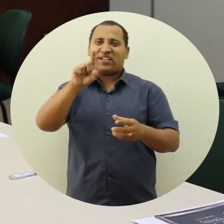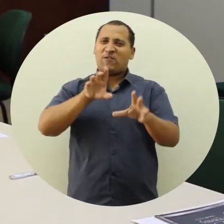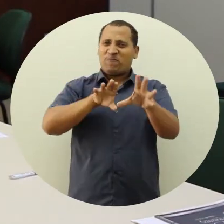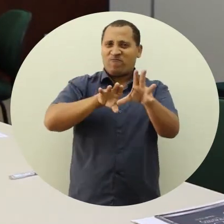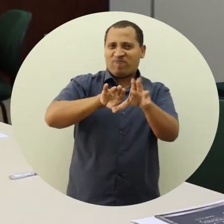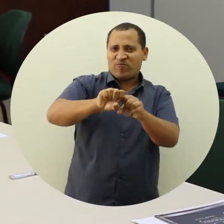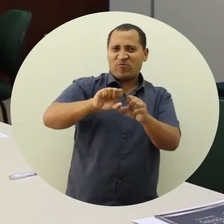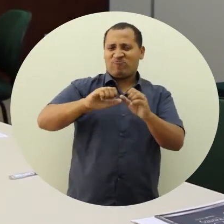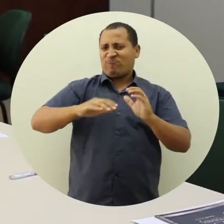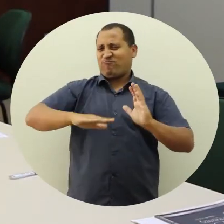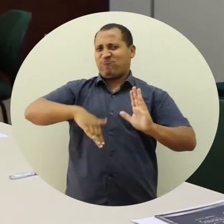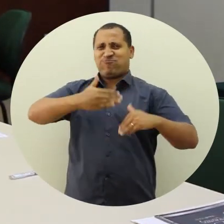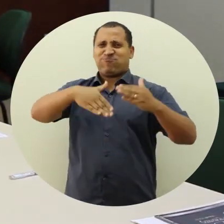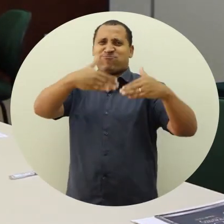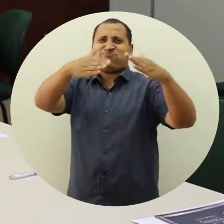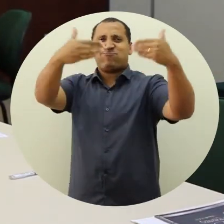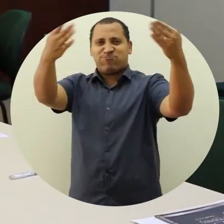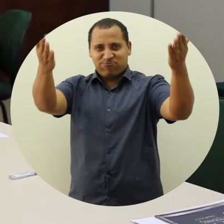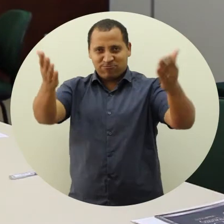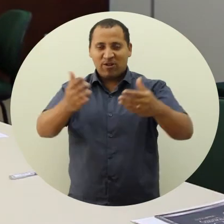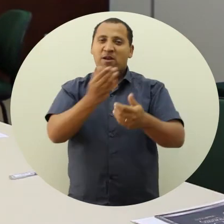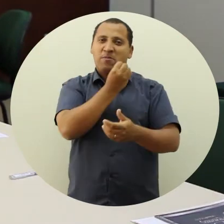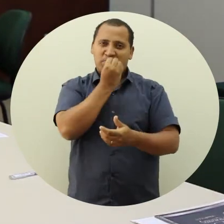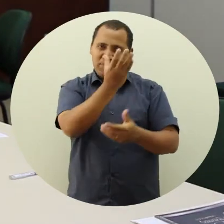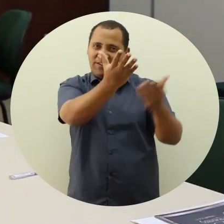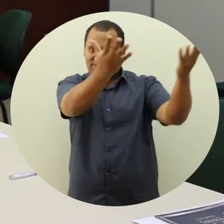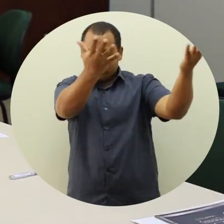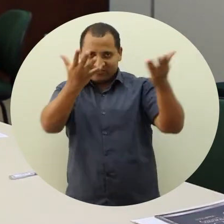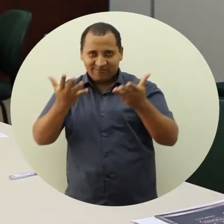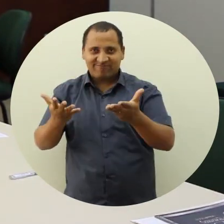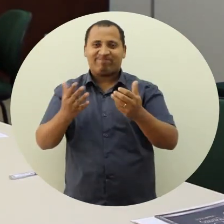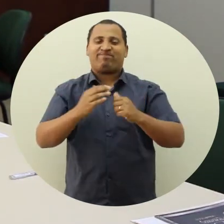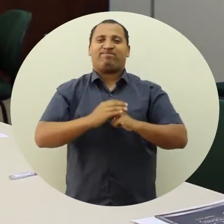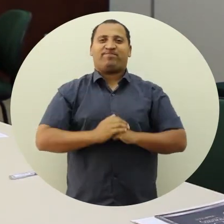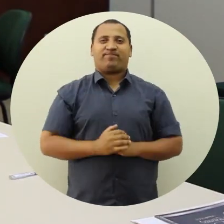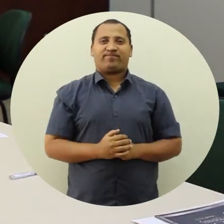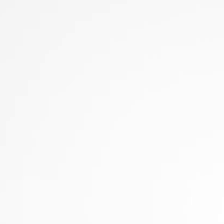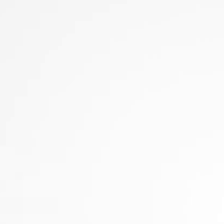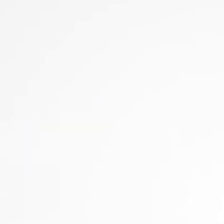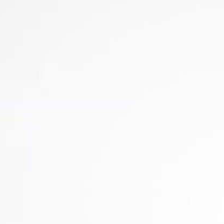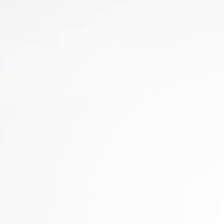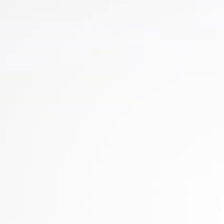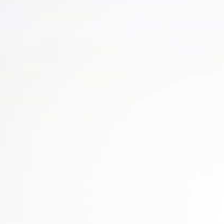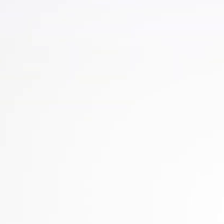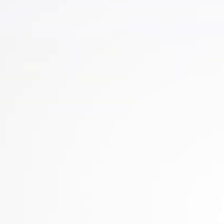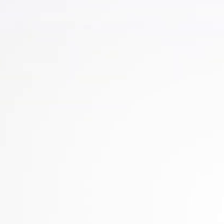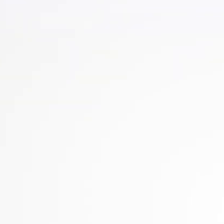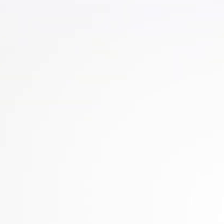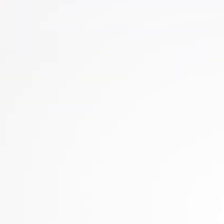uma formação de melhor qualidade. Sejam bem-vindos! Música.